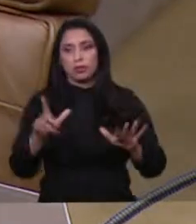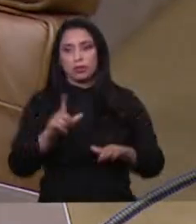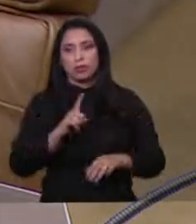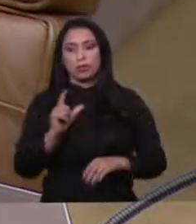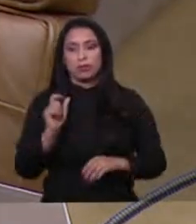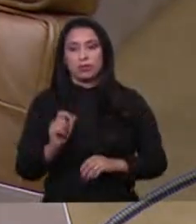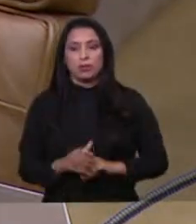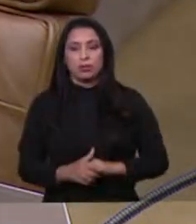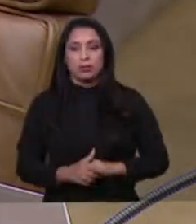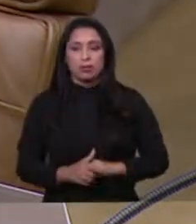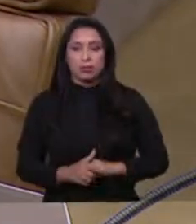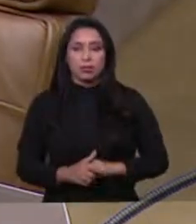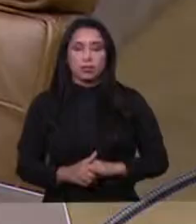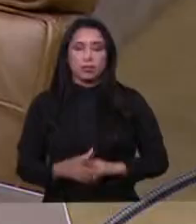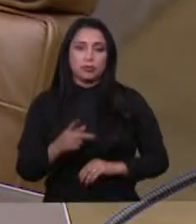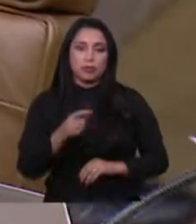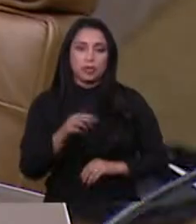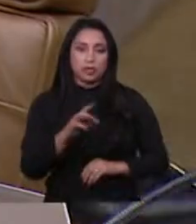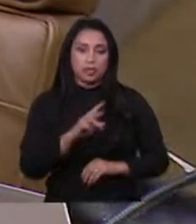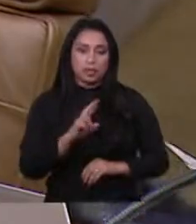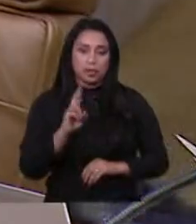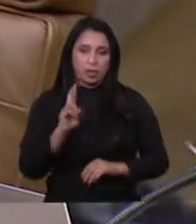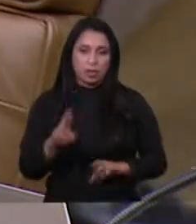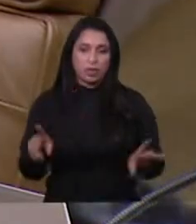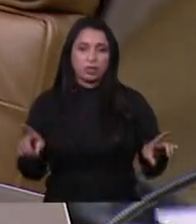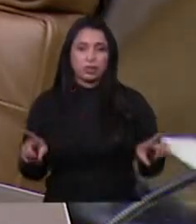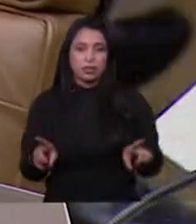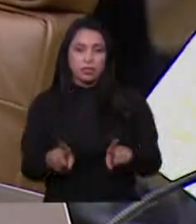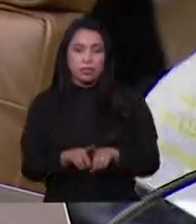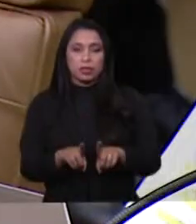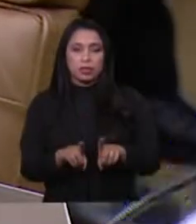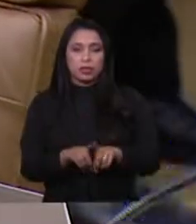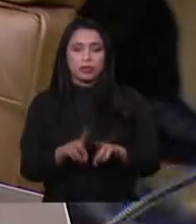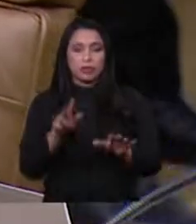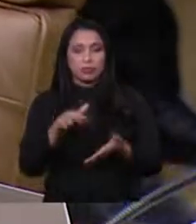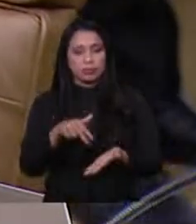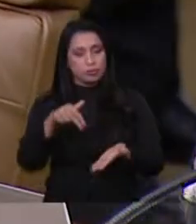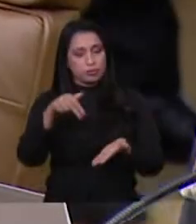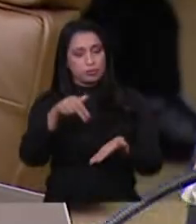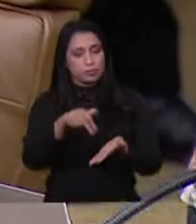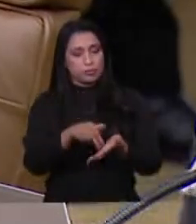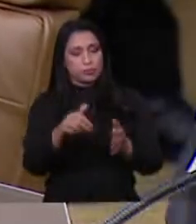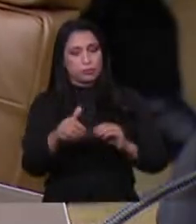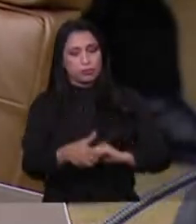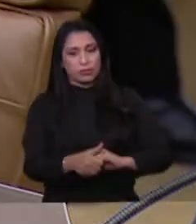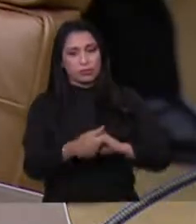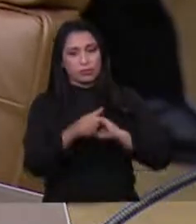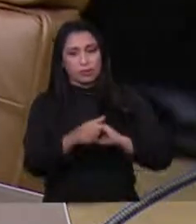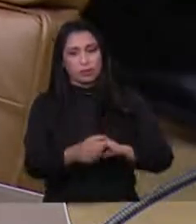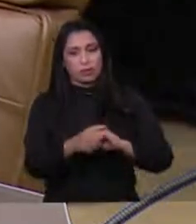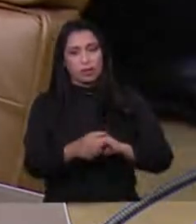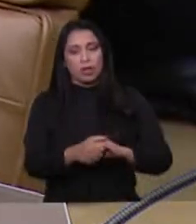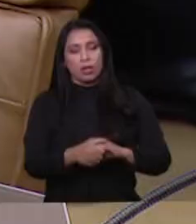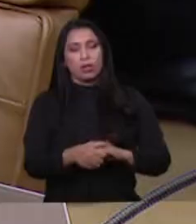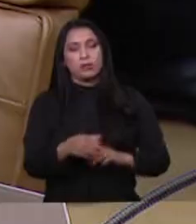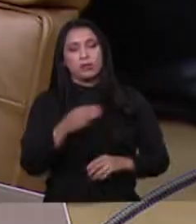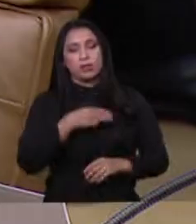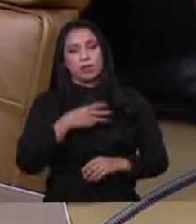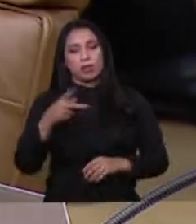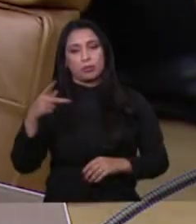senhor subprocurador-geral da República, que também assumiu a tribuna, cumprimento todo o Ministério Público,